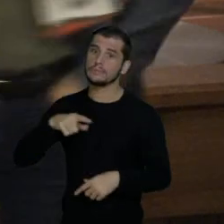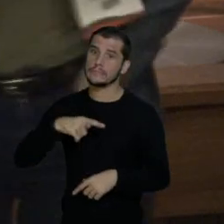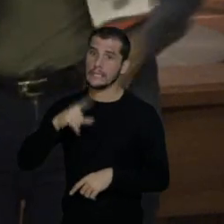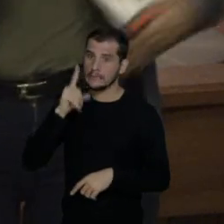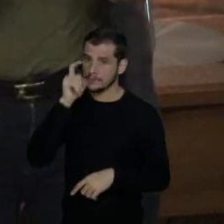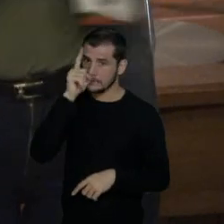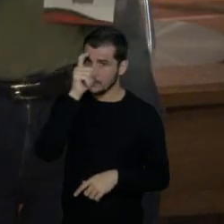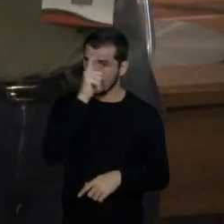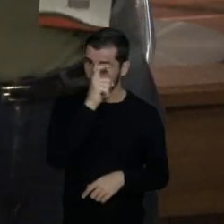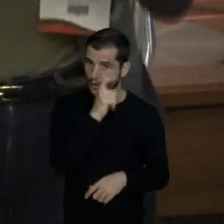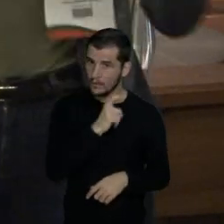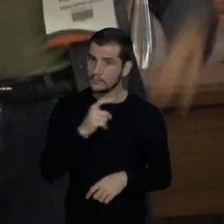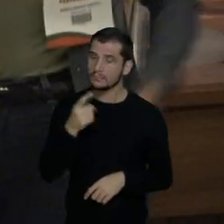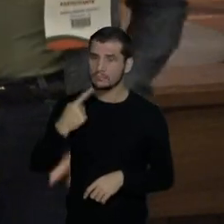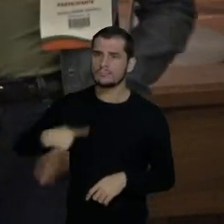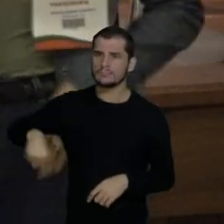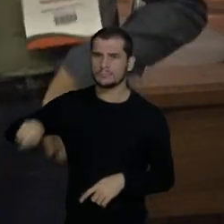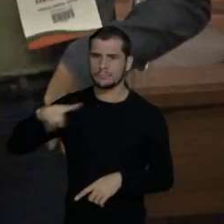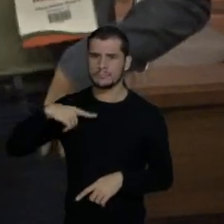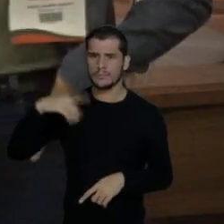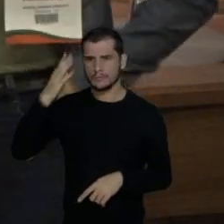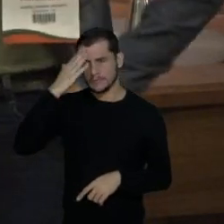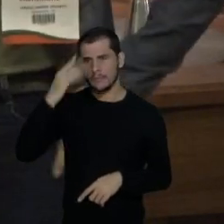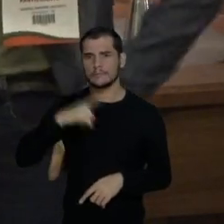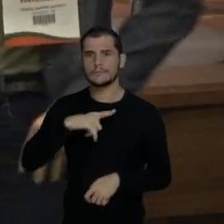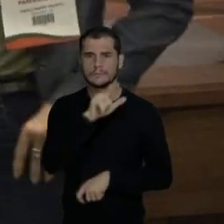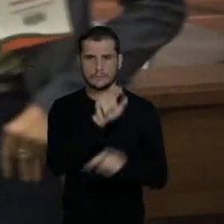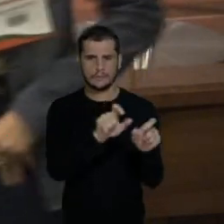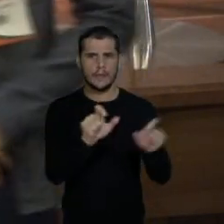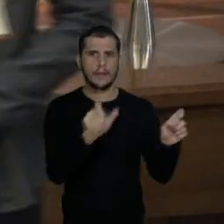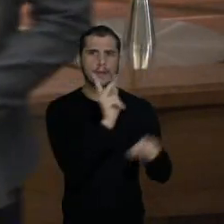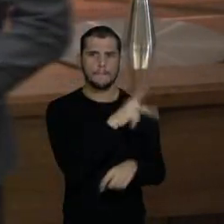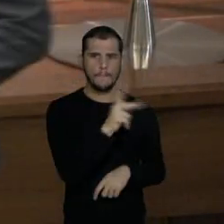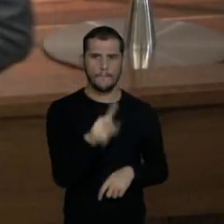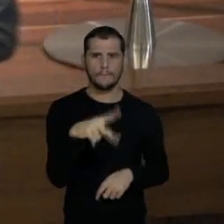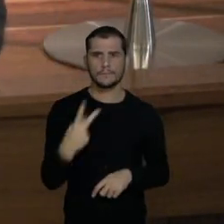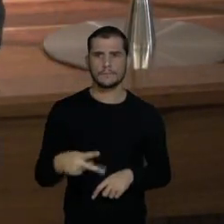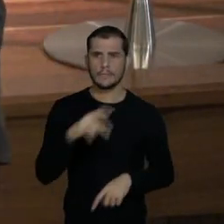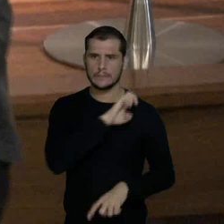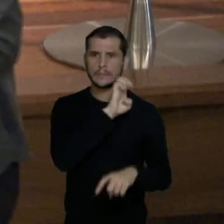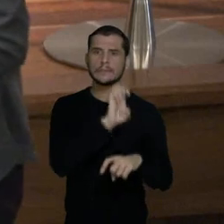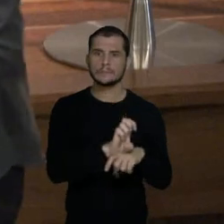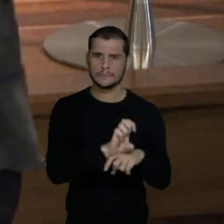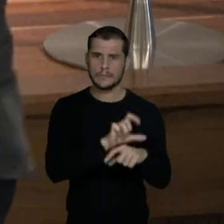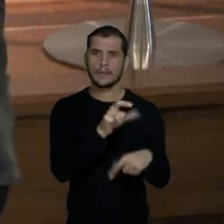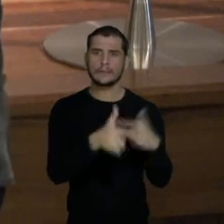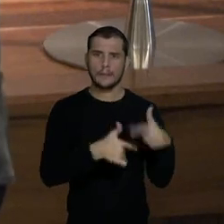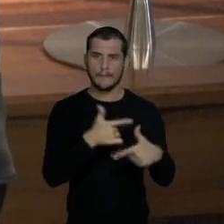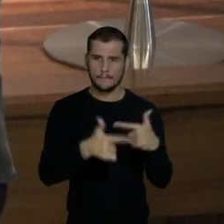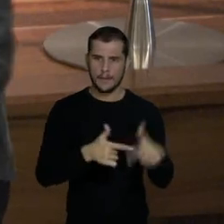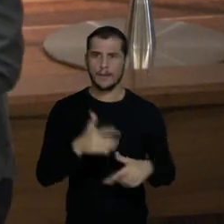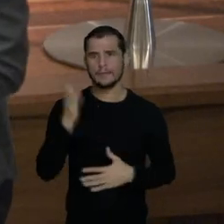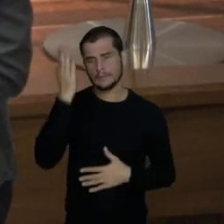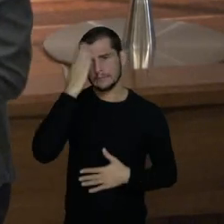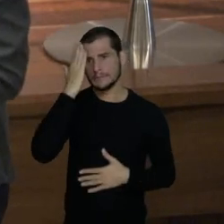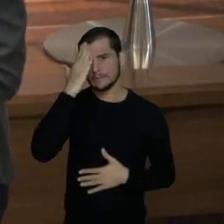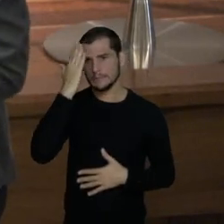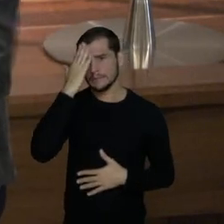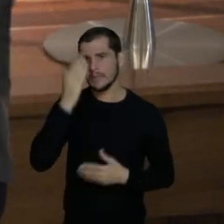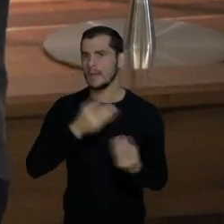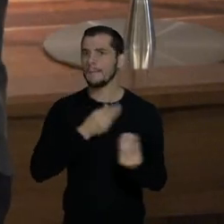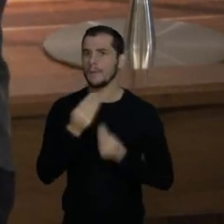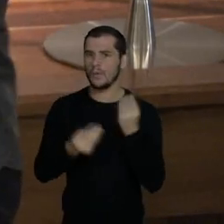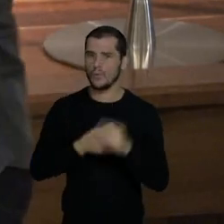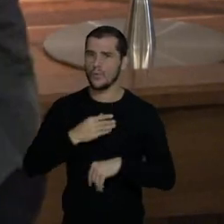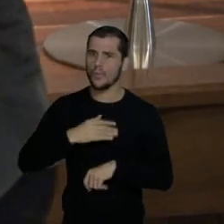nós devemos ter professoras aqui da rede estadual que sabem que sentem na pele o que é ter esses estudantes que a